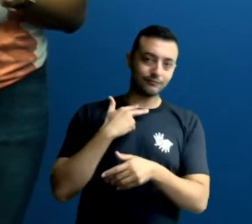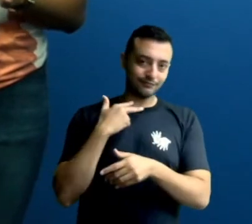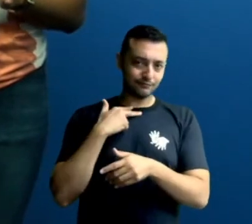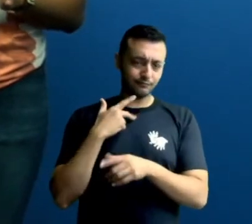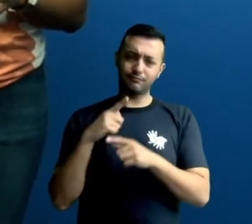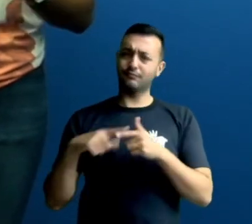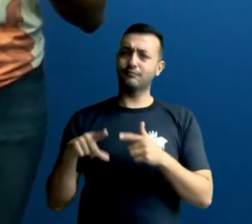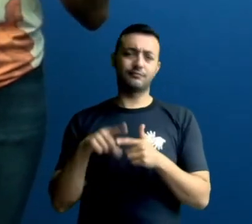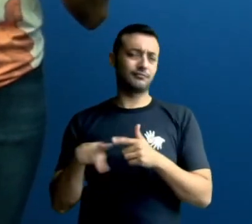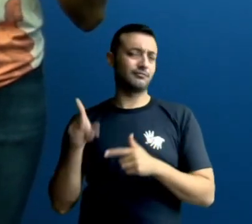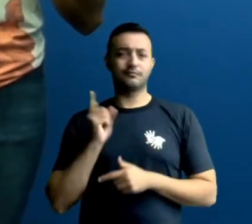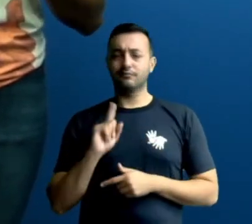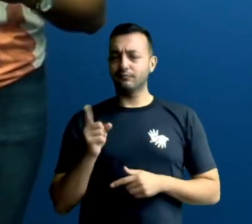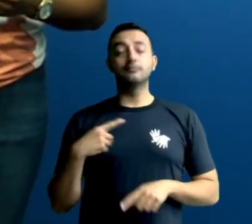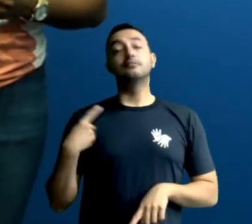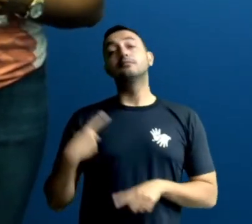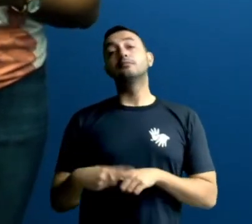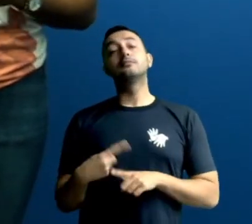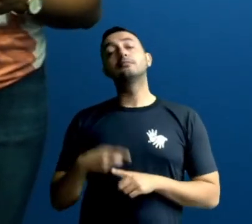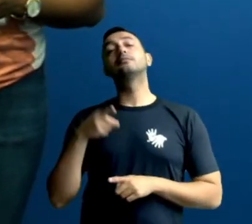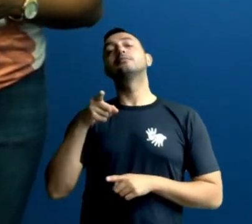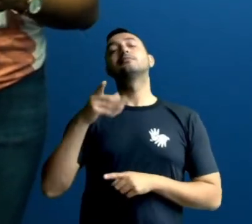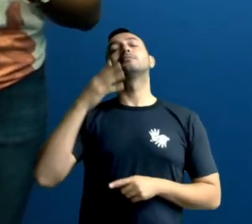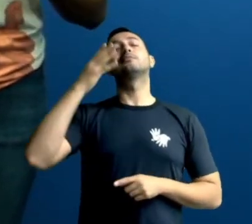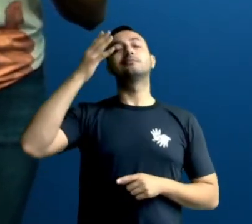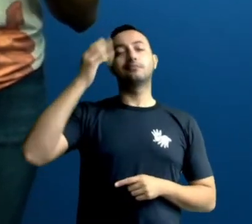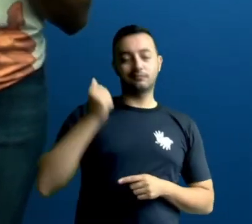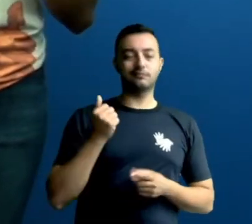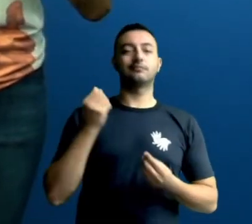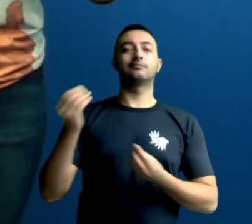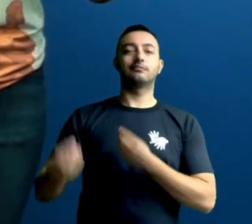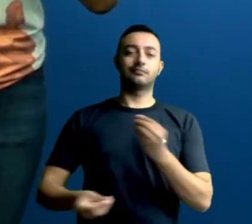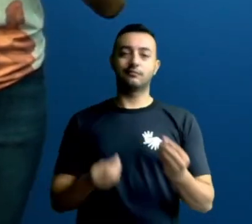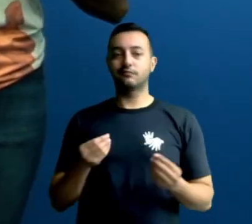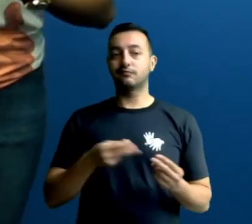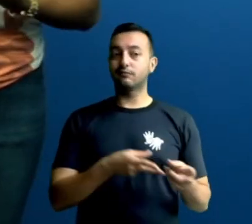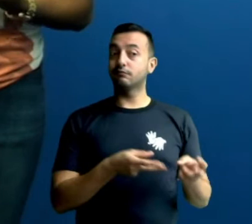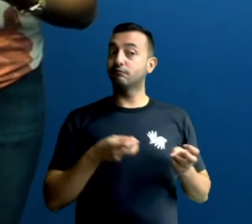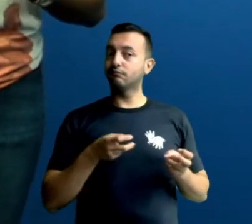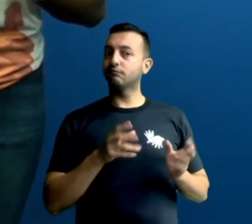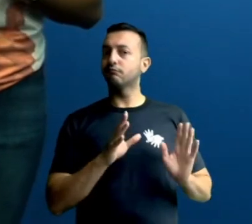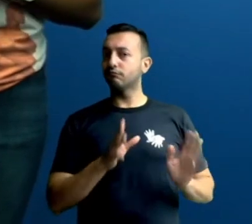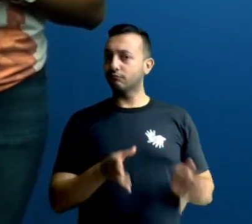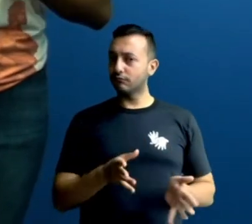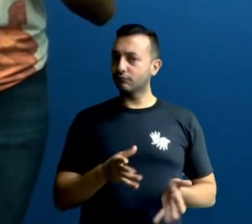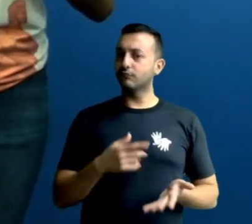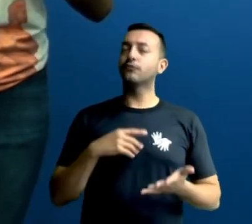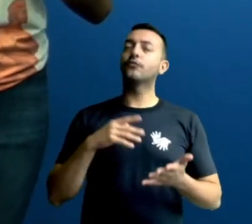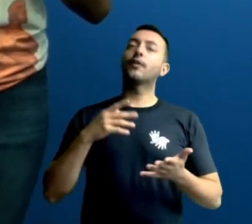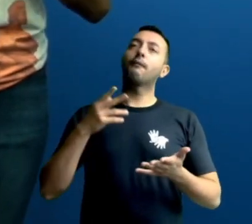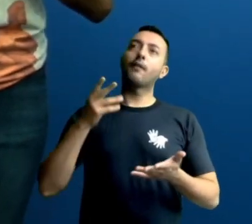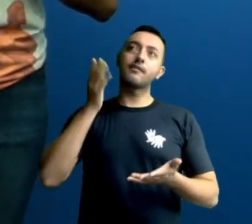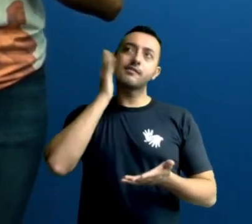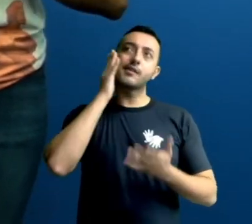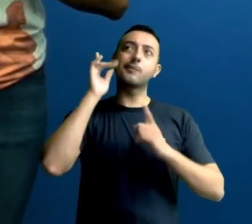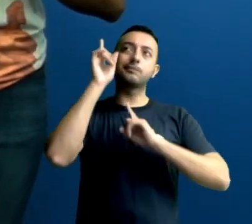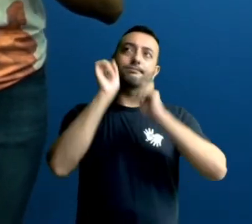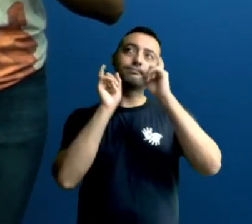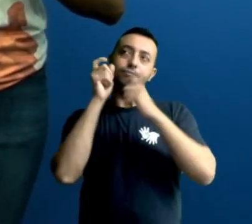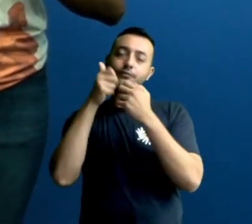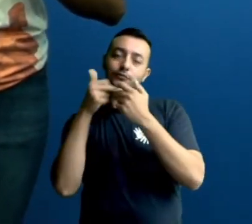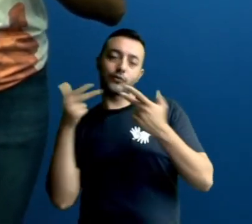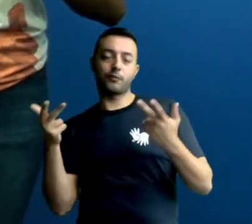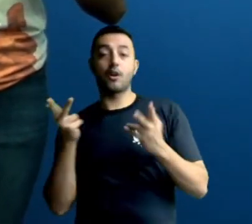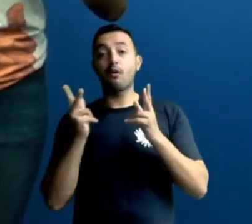problema nenhum, porque você já sabe como é a entonação, você já se ouviu falando. É igual quando você vai aprender uma